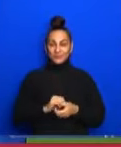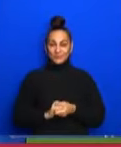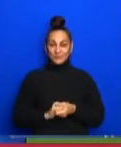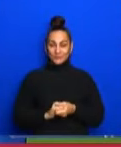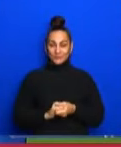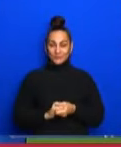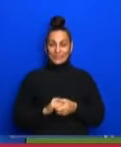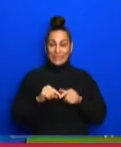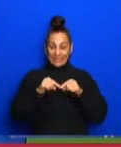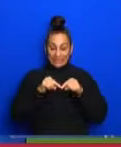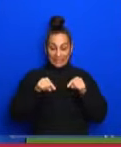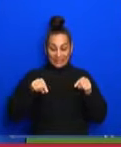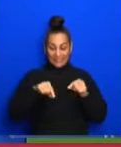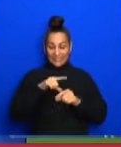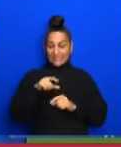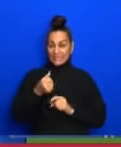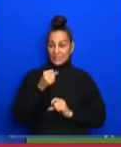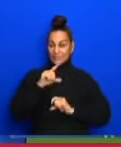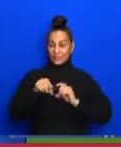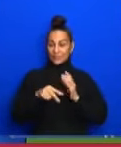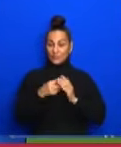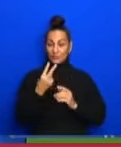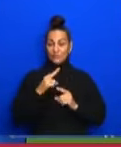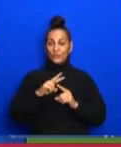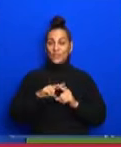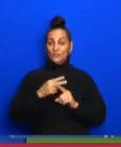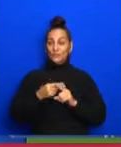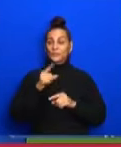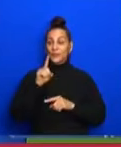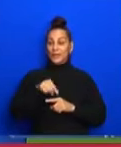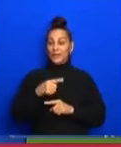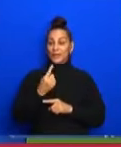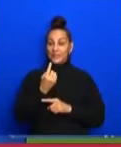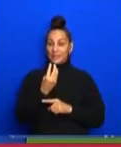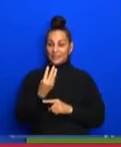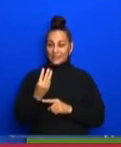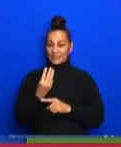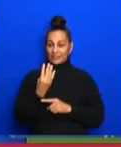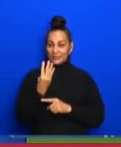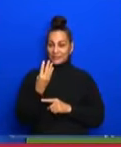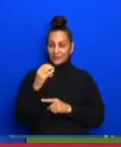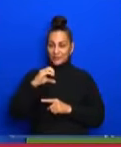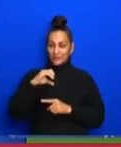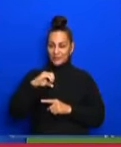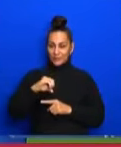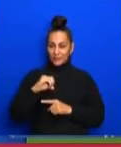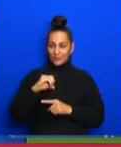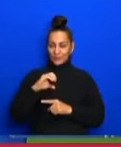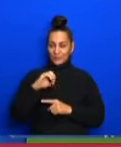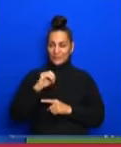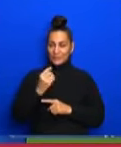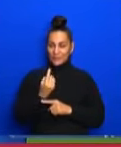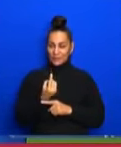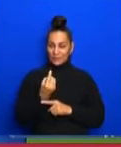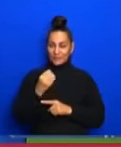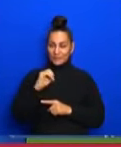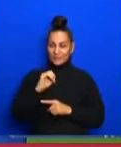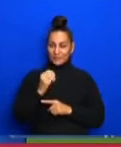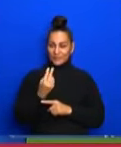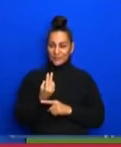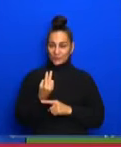08. As 6 dezenas sorteadas no segundo sorteio foram 13, 49,